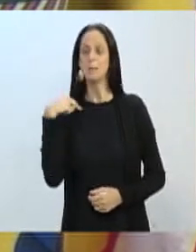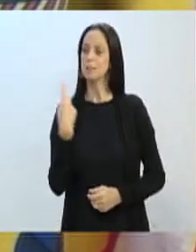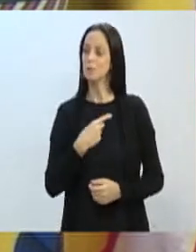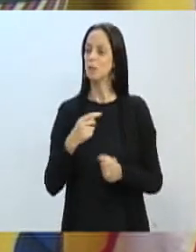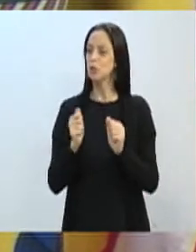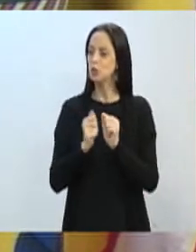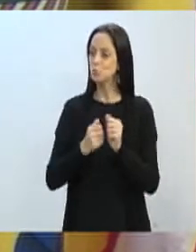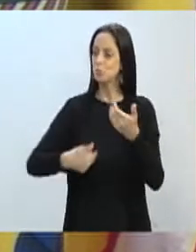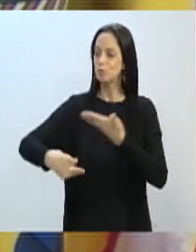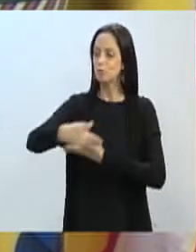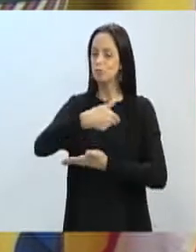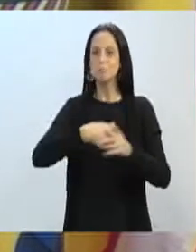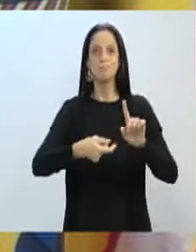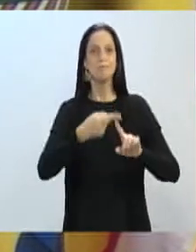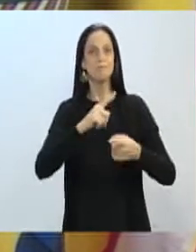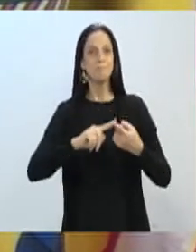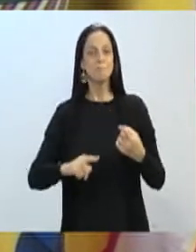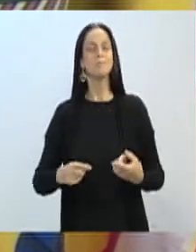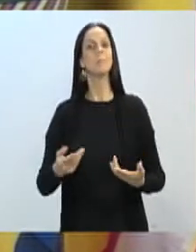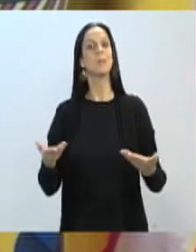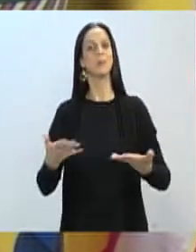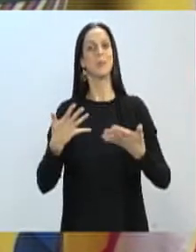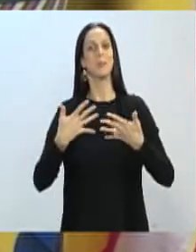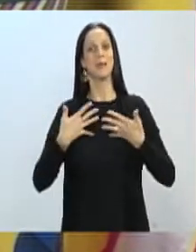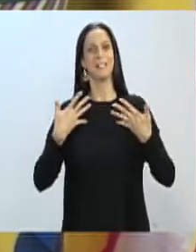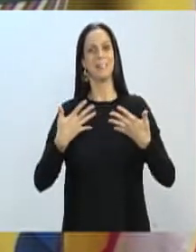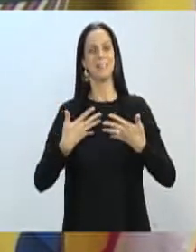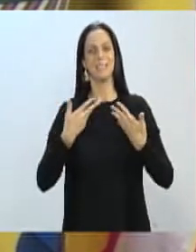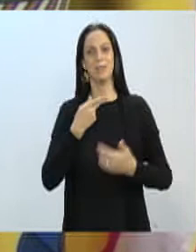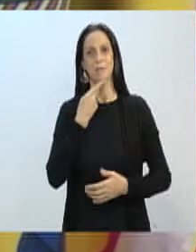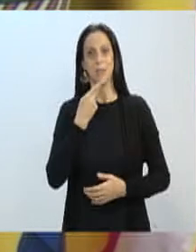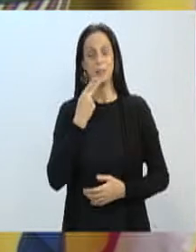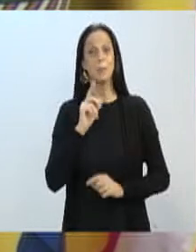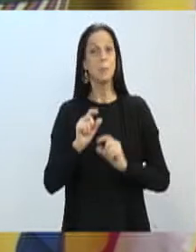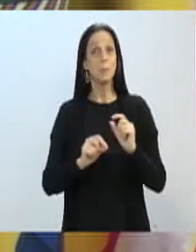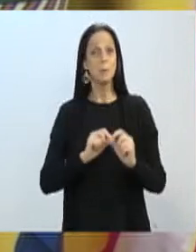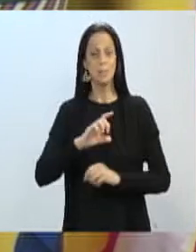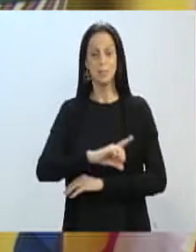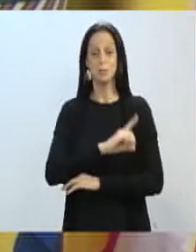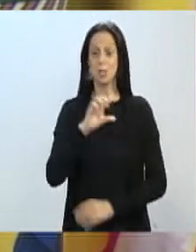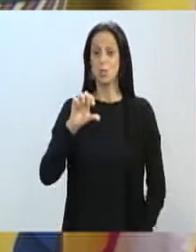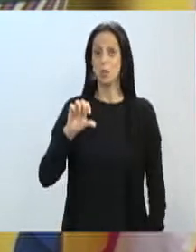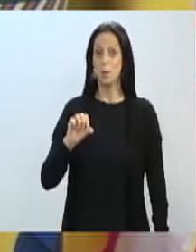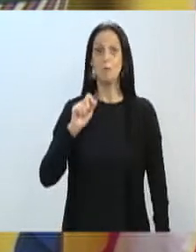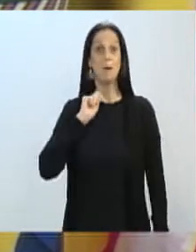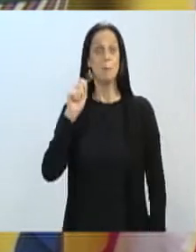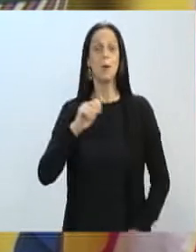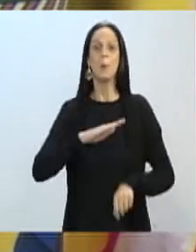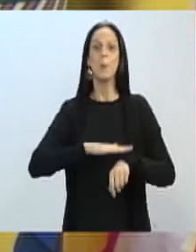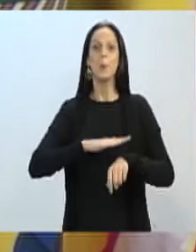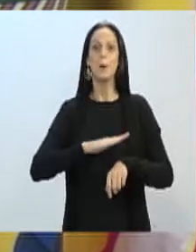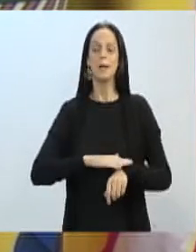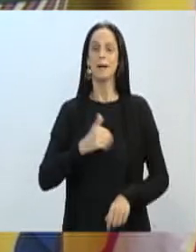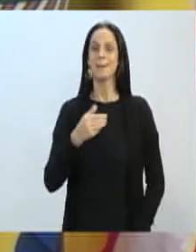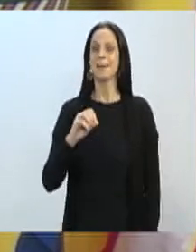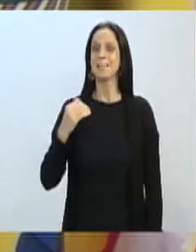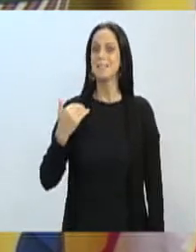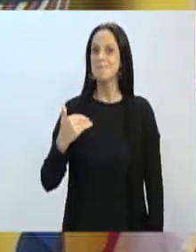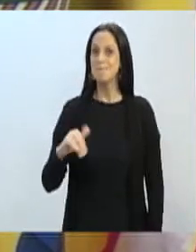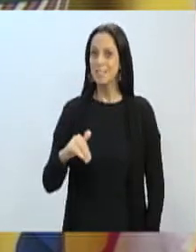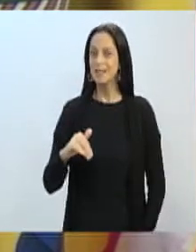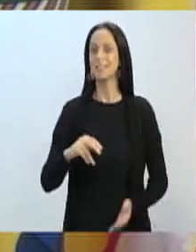alegria com muita felicidade que é que ó sessão para autistas dia nove de abril as dez e meia no GNC Cinemas